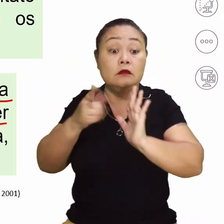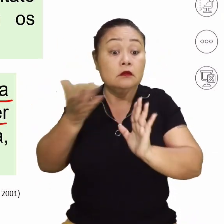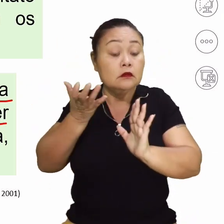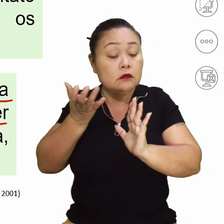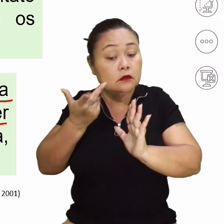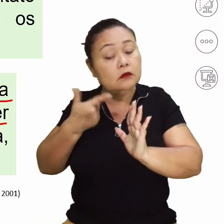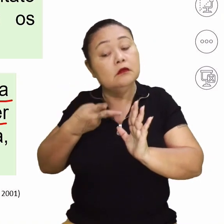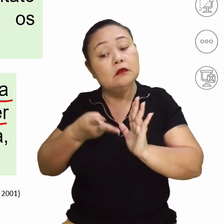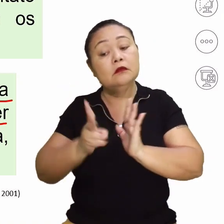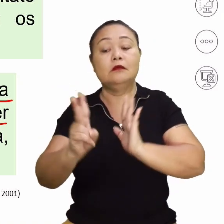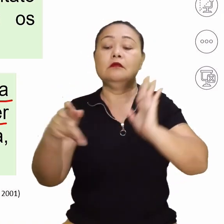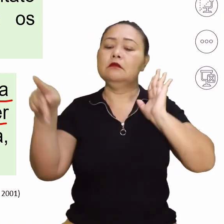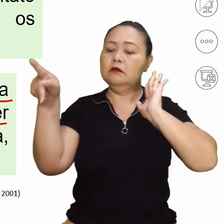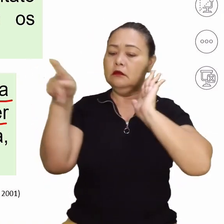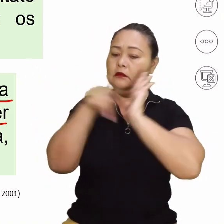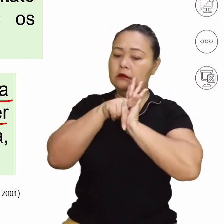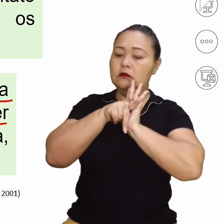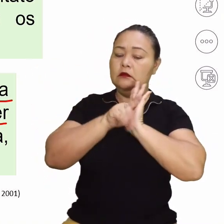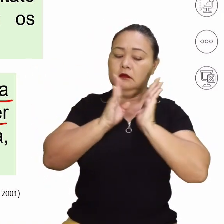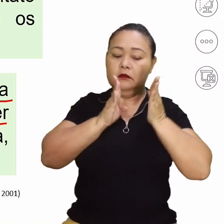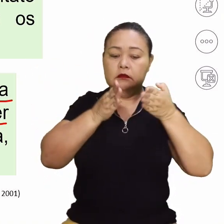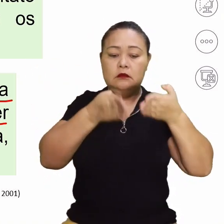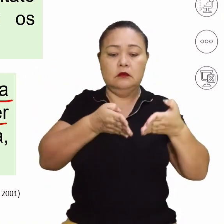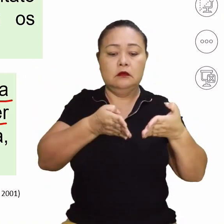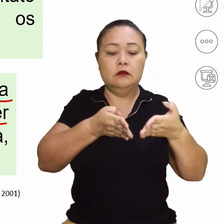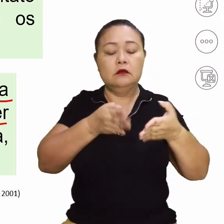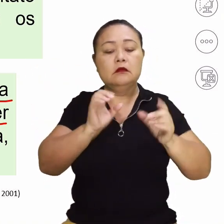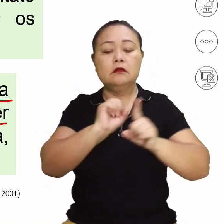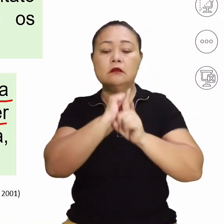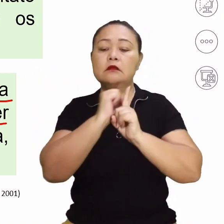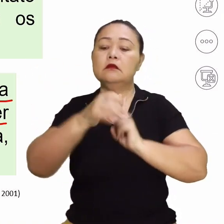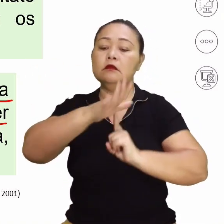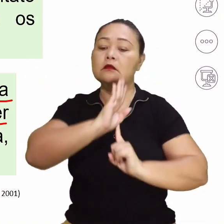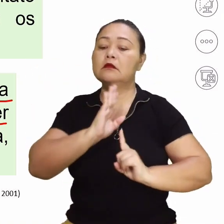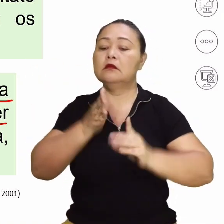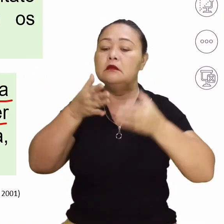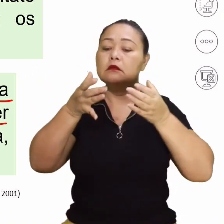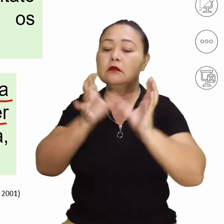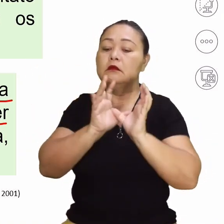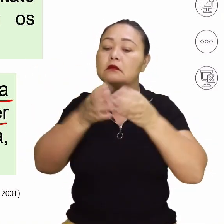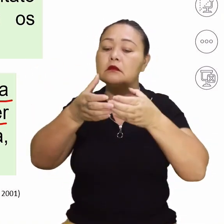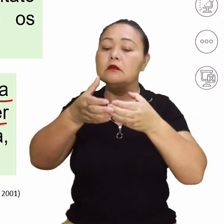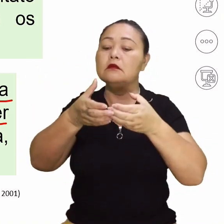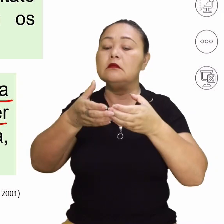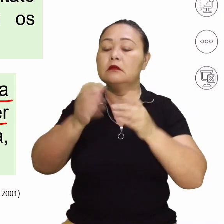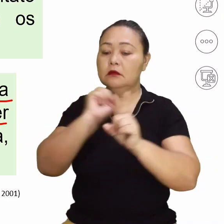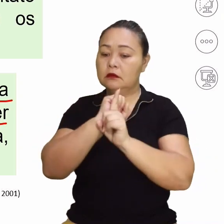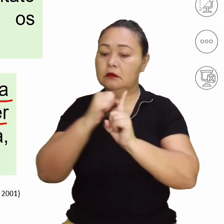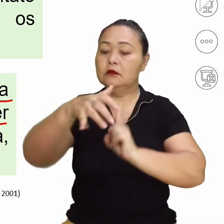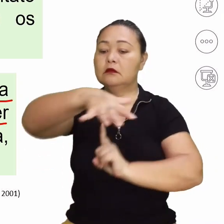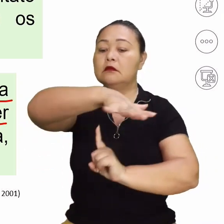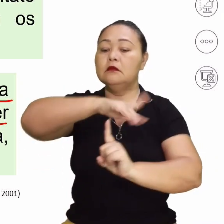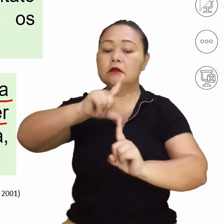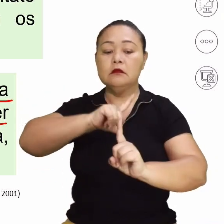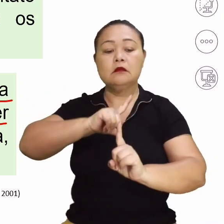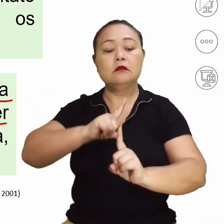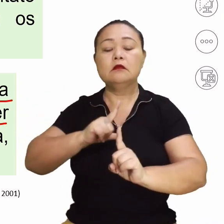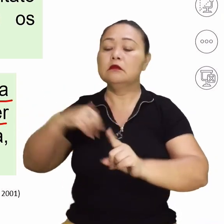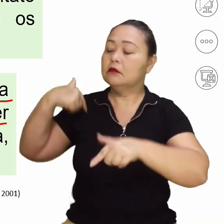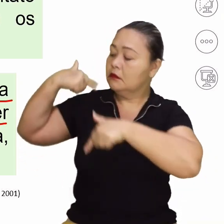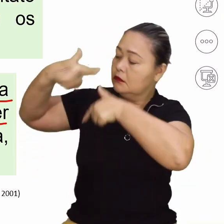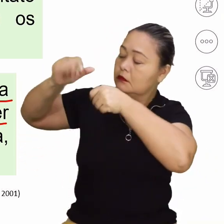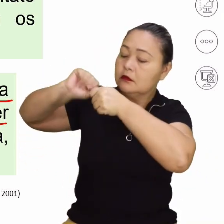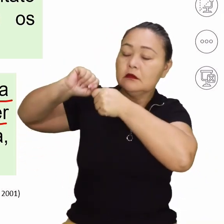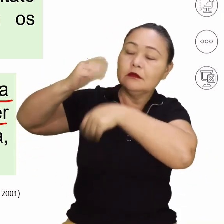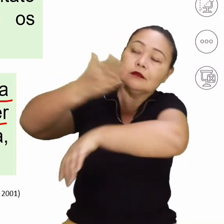Pretender continuar pertencendo a uma sociedade específica com tradições